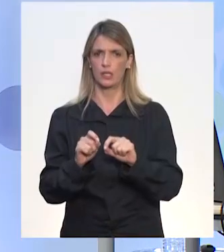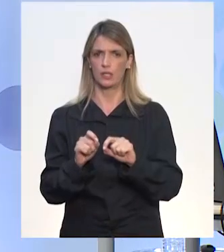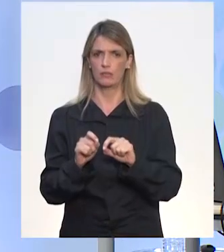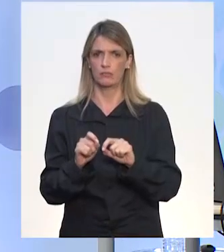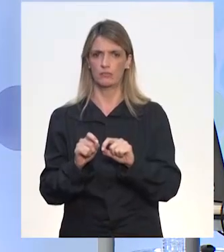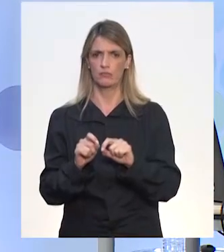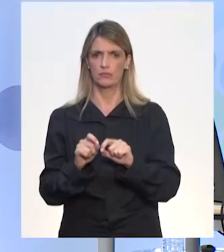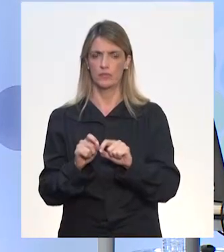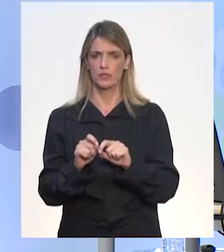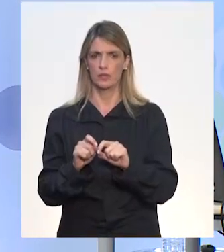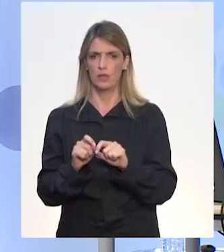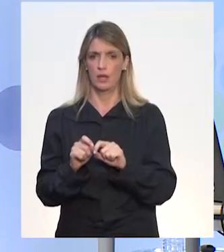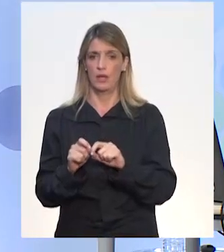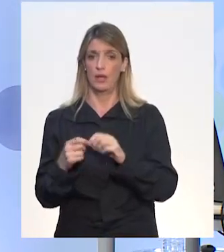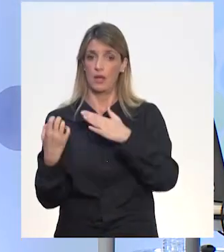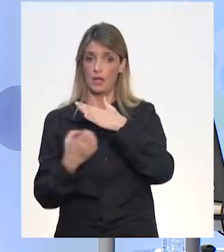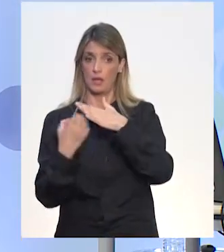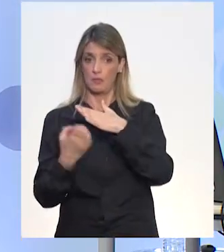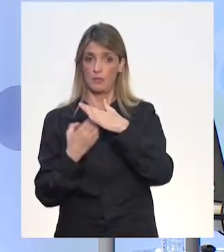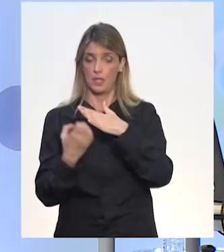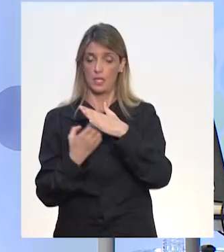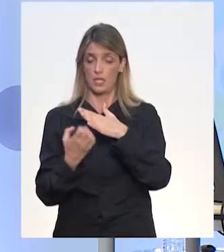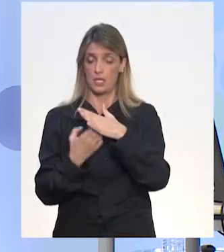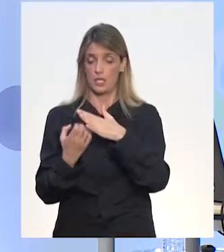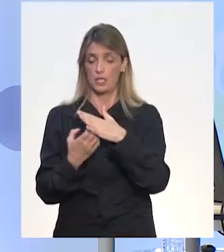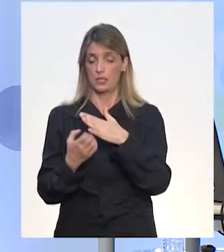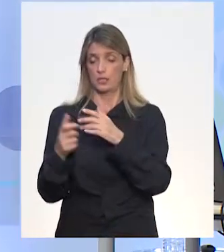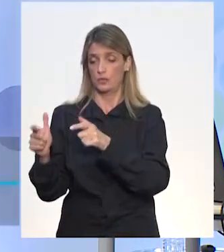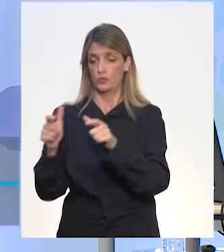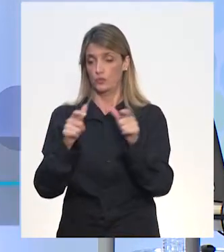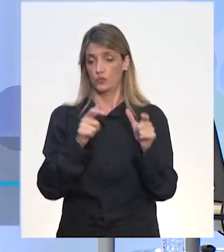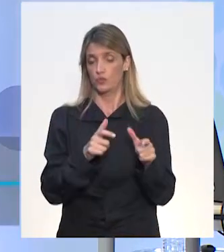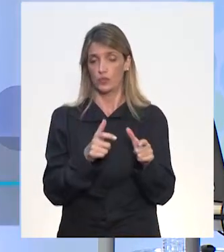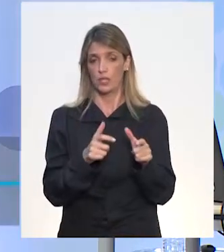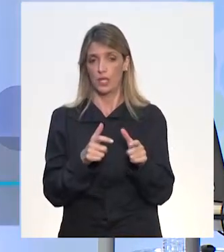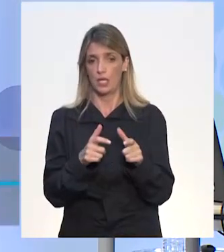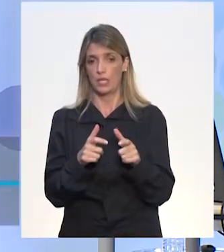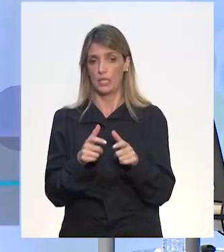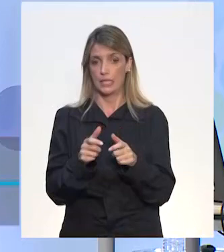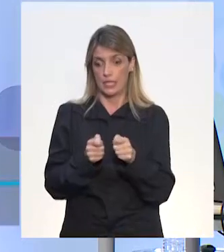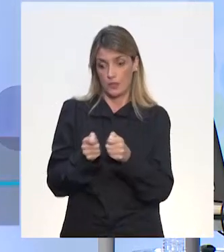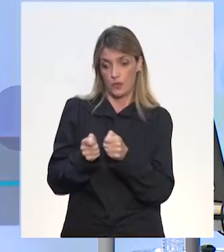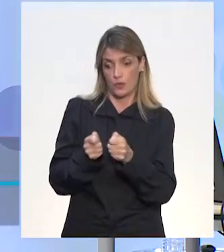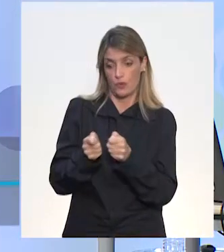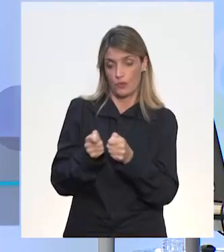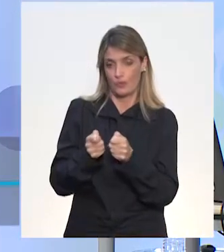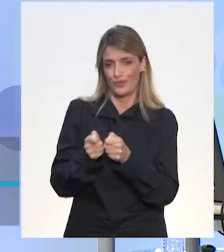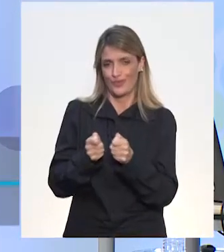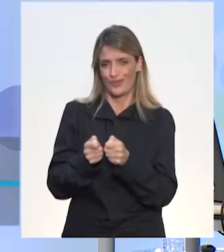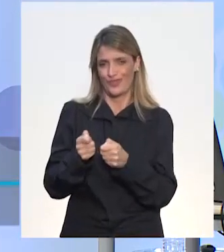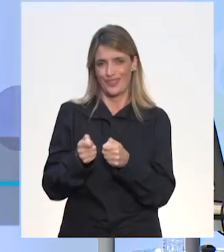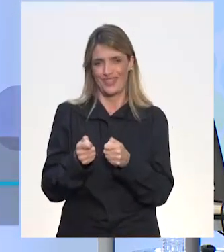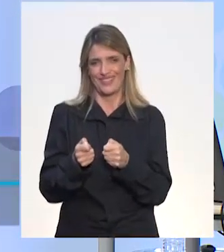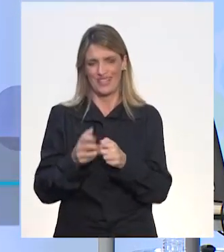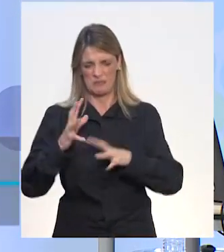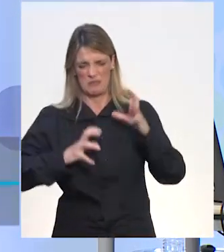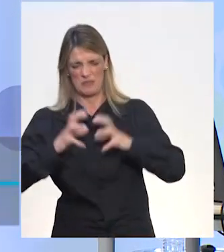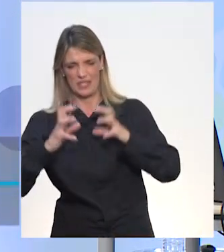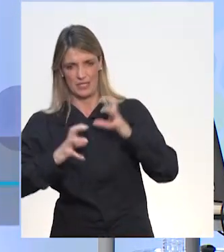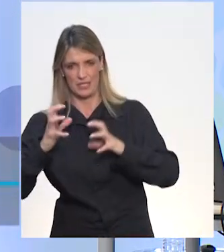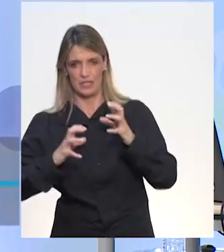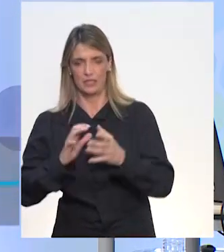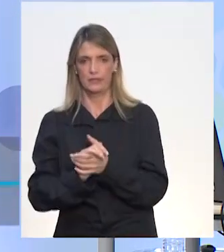os conflitos econômicos entre as grandes nações, principalmente quando a gente lembra aí as questões que envolvem